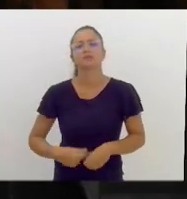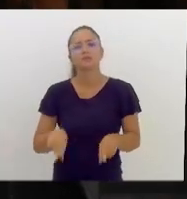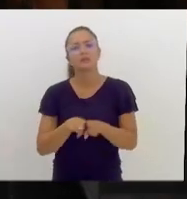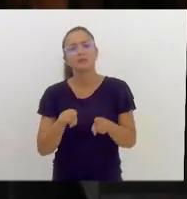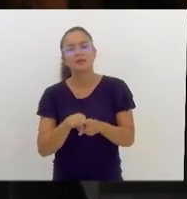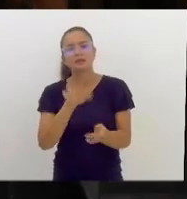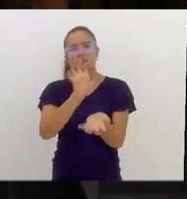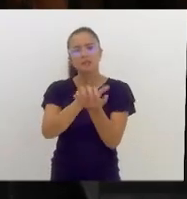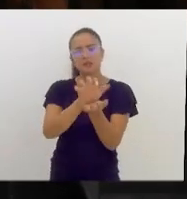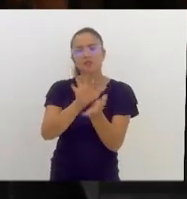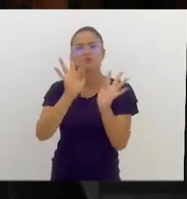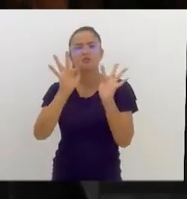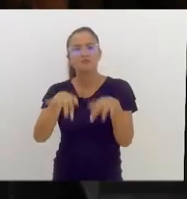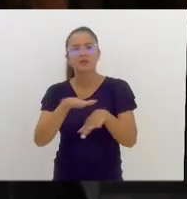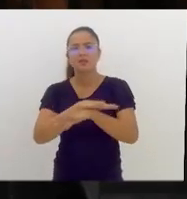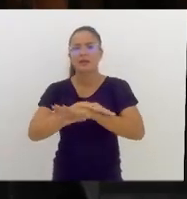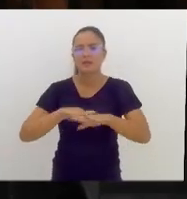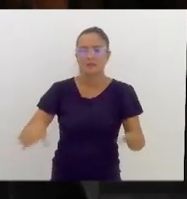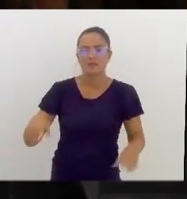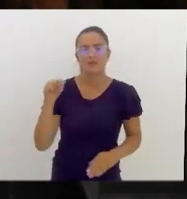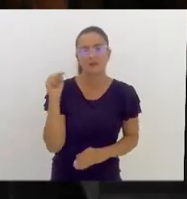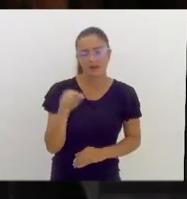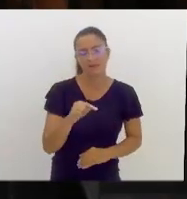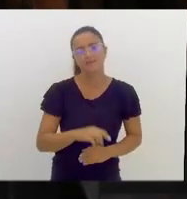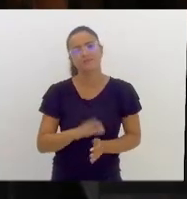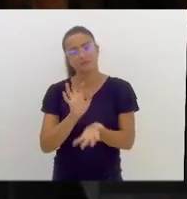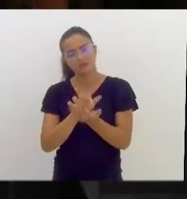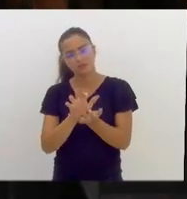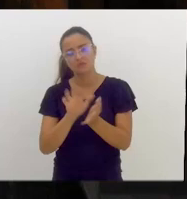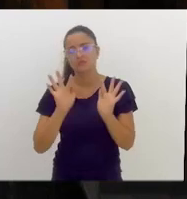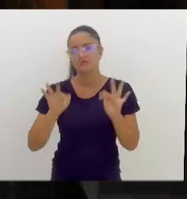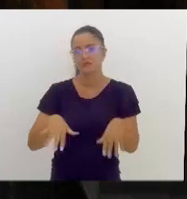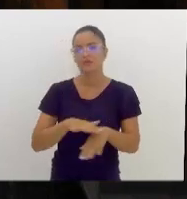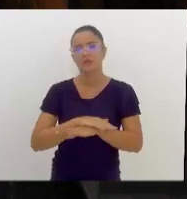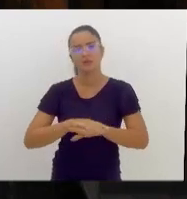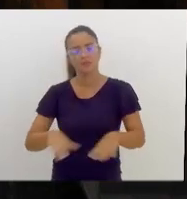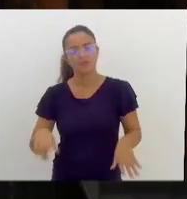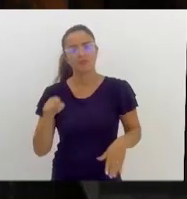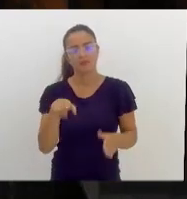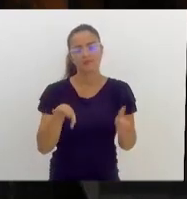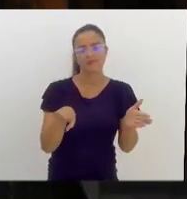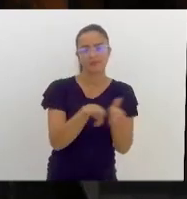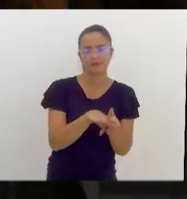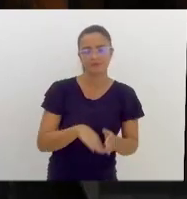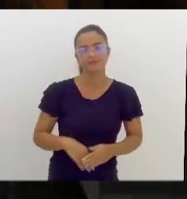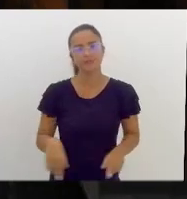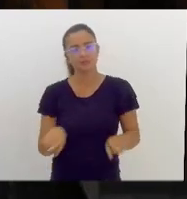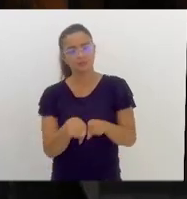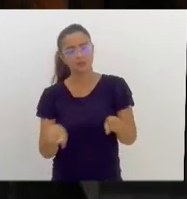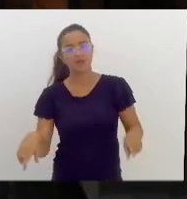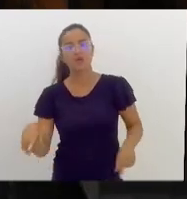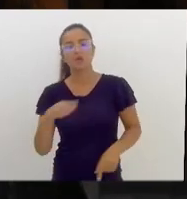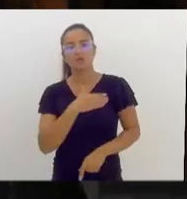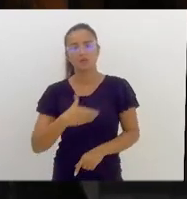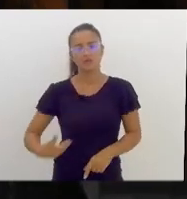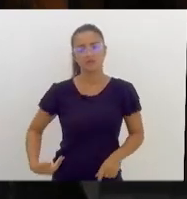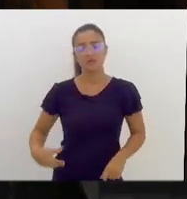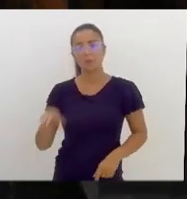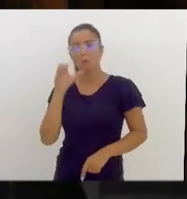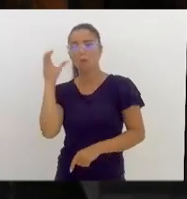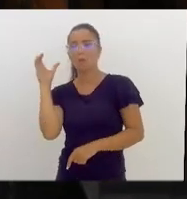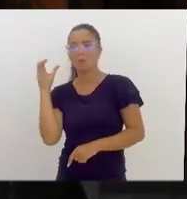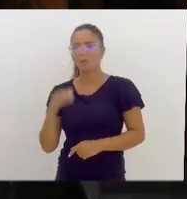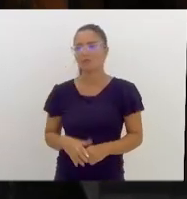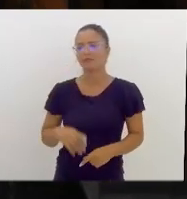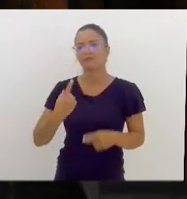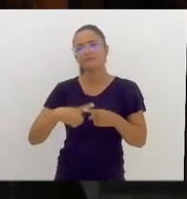a de Santa Cruz, né, o ramal de Santa Cruz, é um exemplo disso. E o governo foi omisso, na maior parte do tempo,